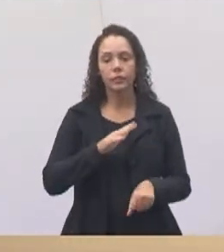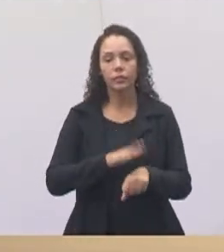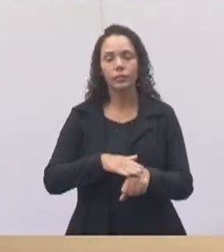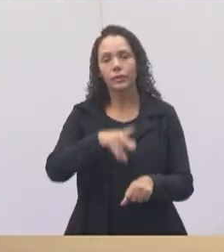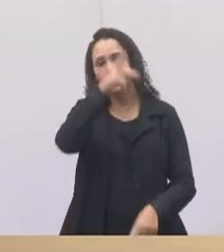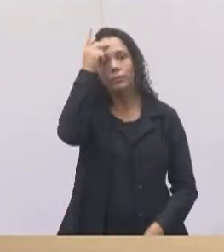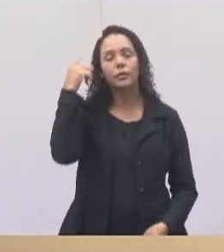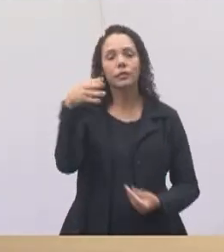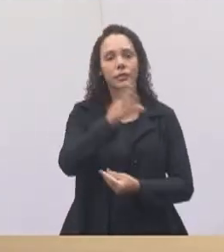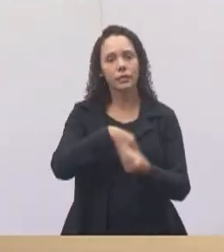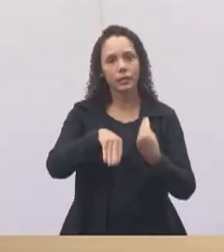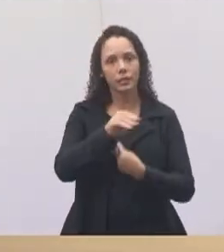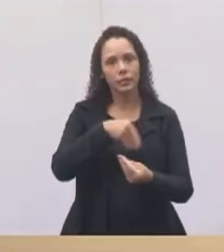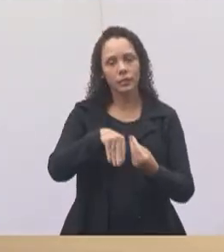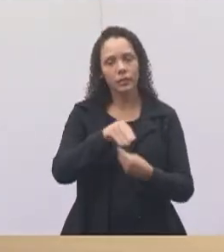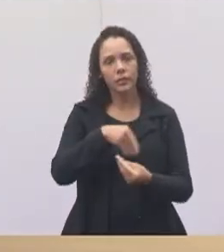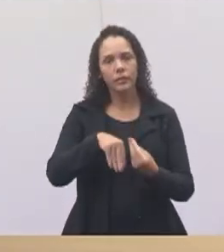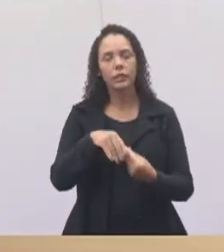nós